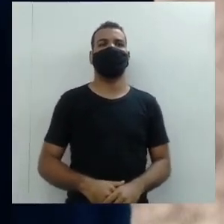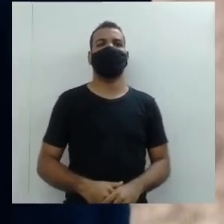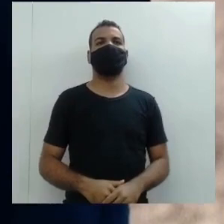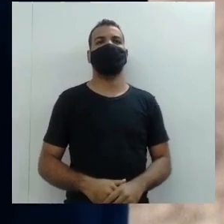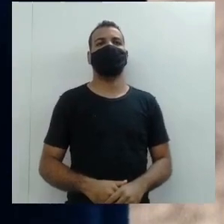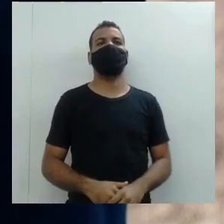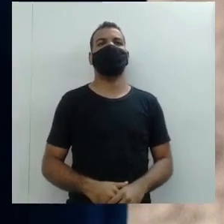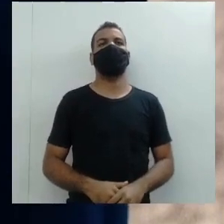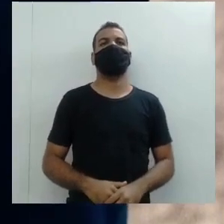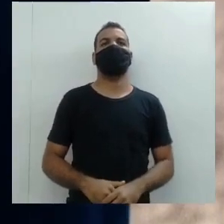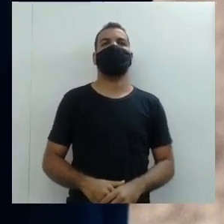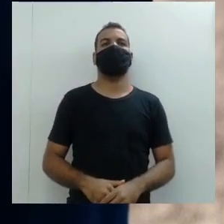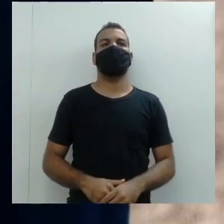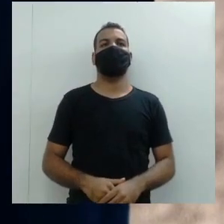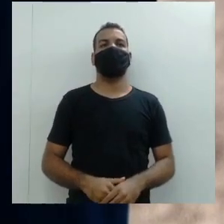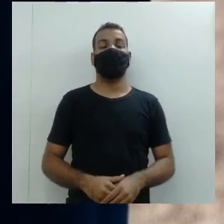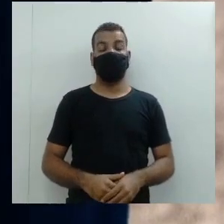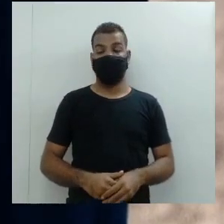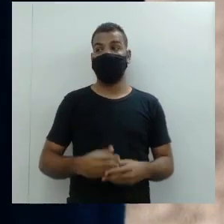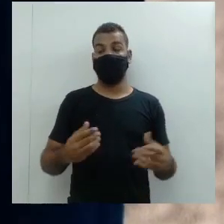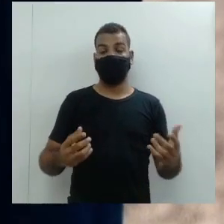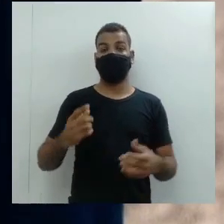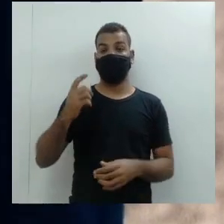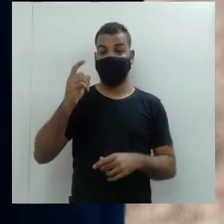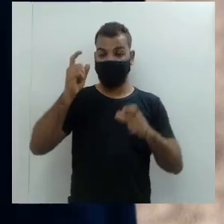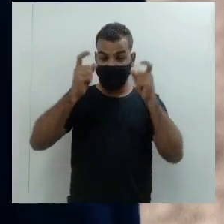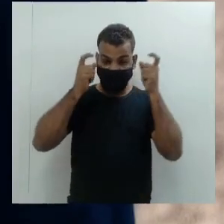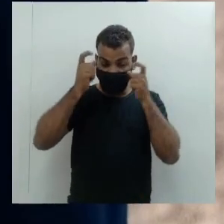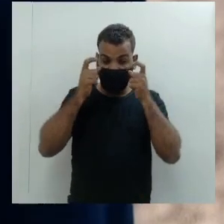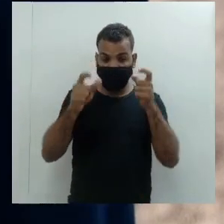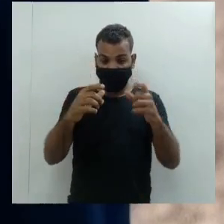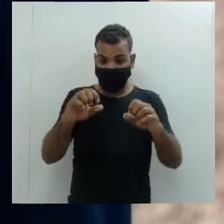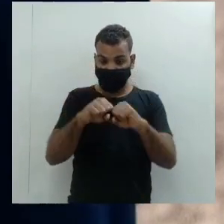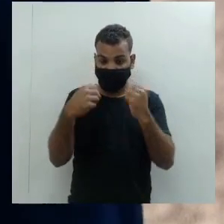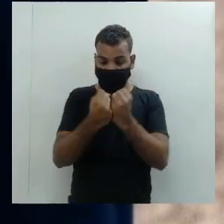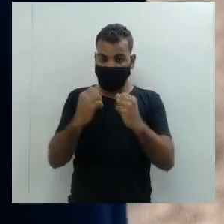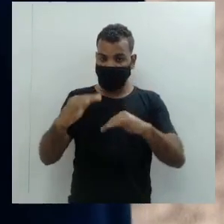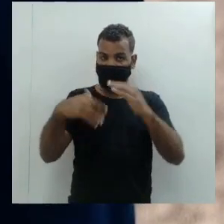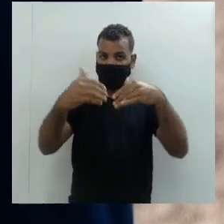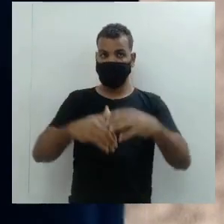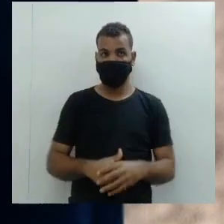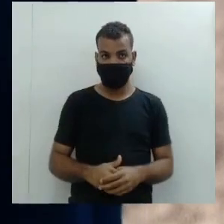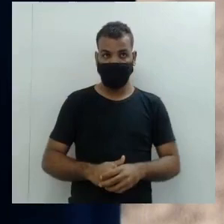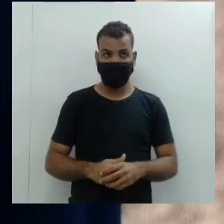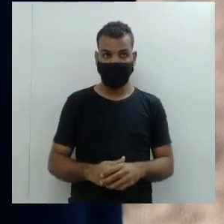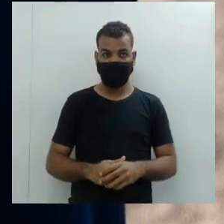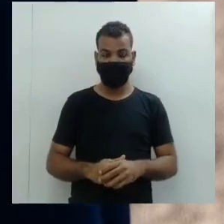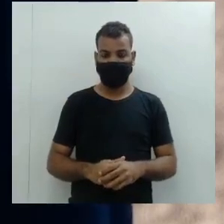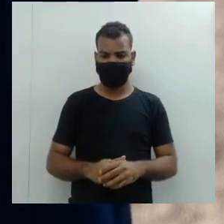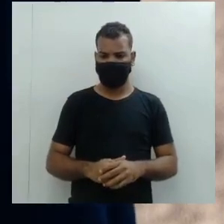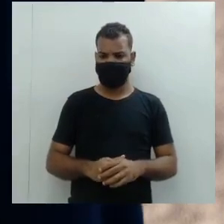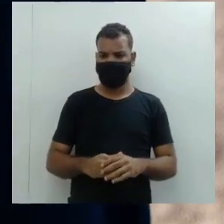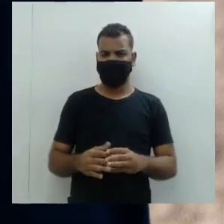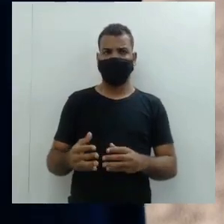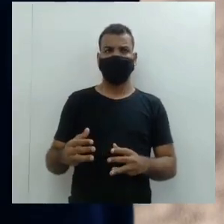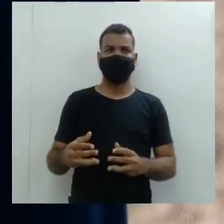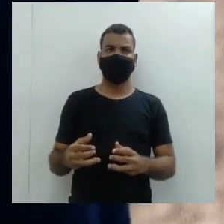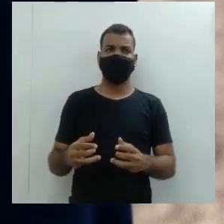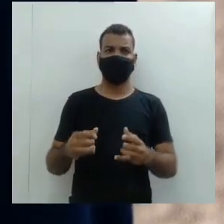pessoa extremamente preocupada com a transformação social, ou seja, o crítico, aquela pessoa de visão